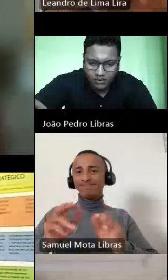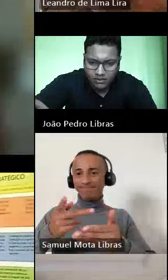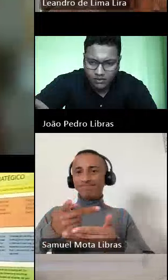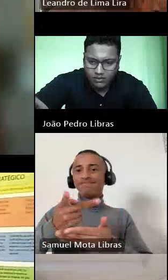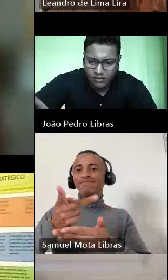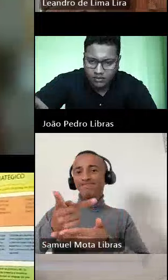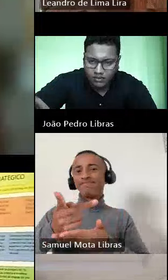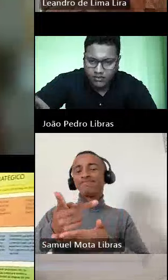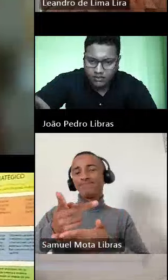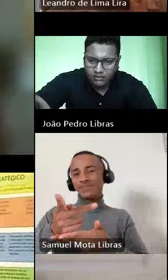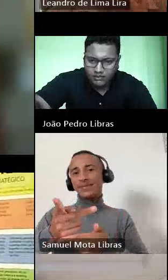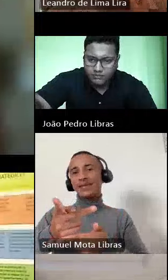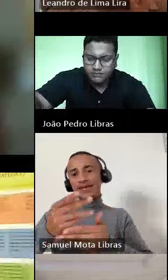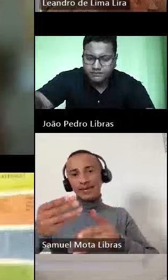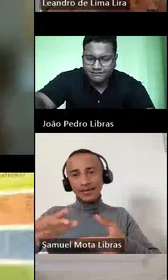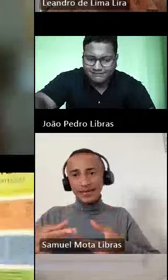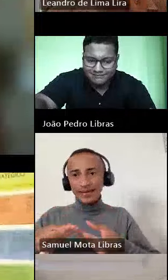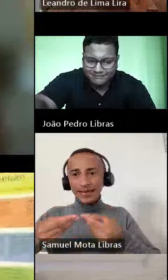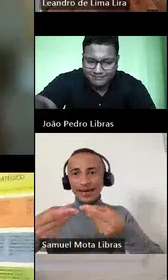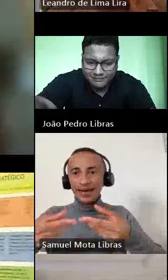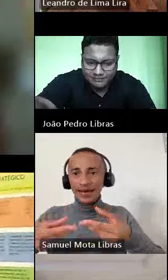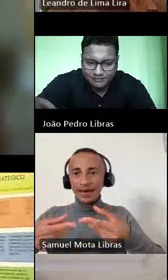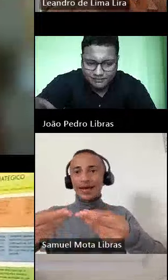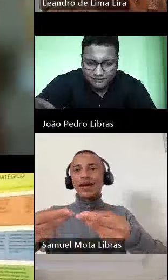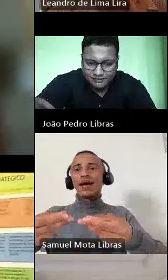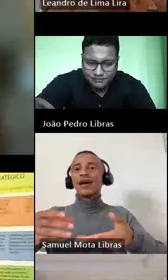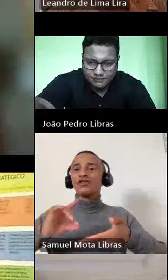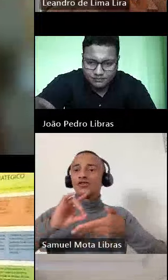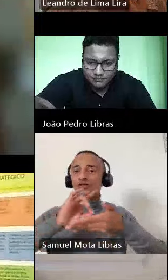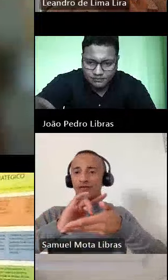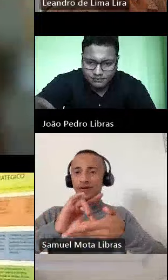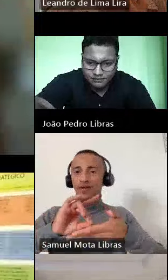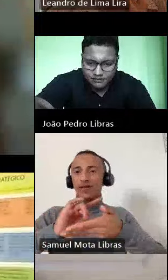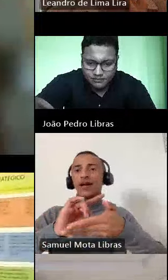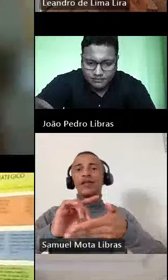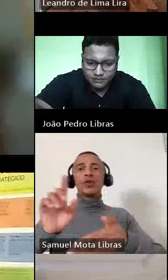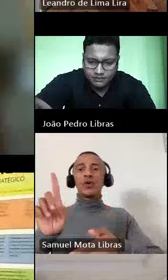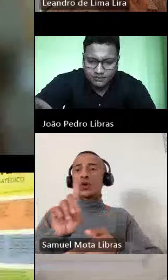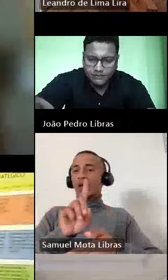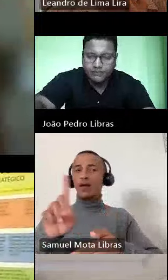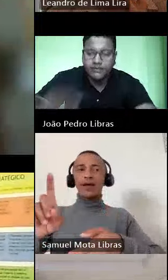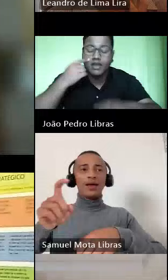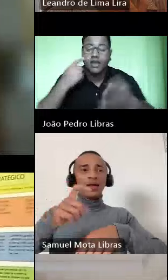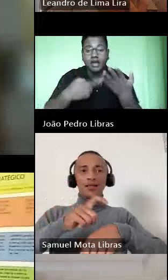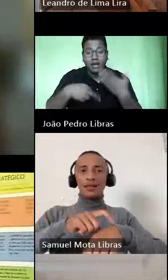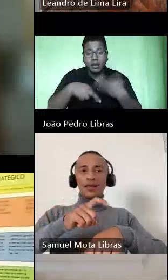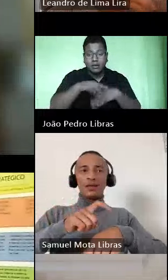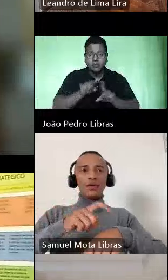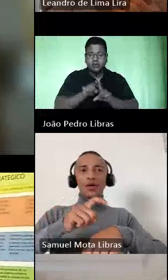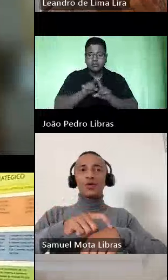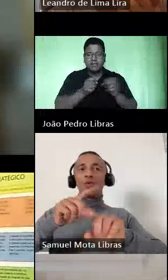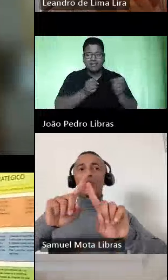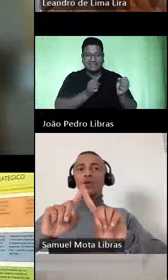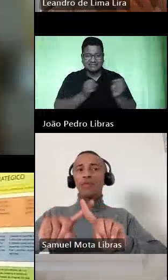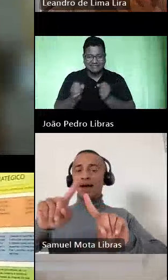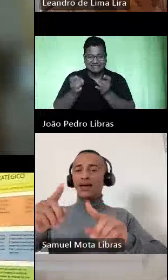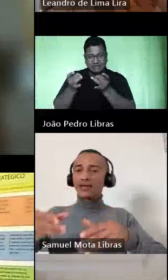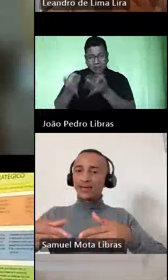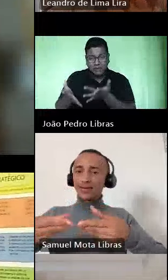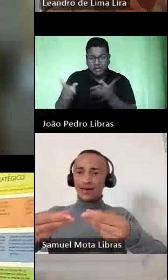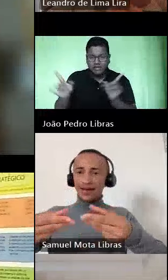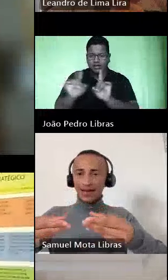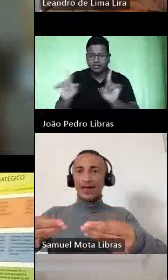de entregar da eficiência e da efetividade né não é nem gastar tempo e recursos demais não é deixar de entregar e entregar da